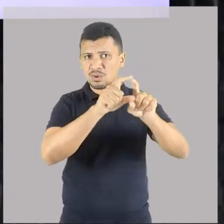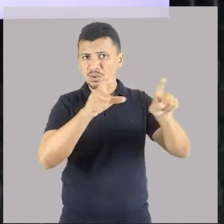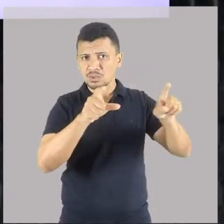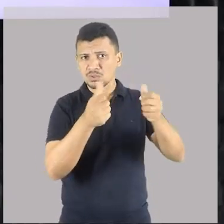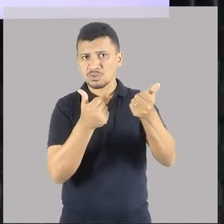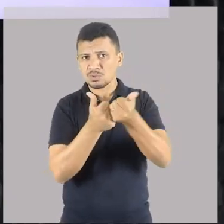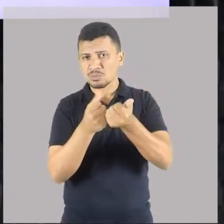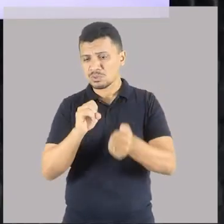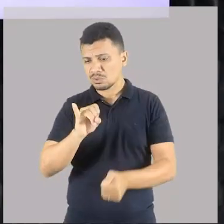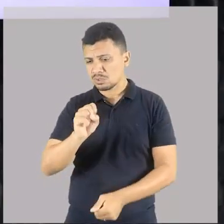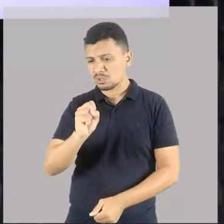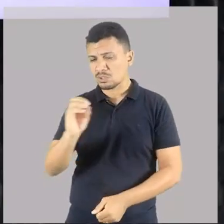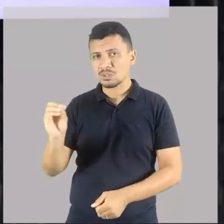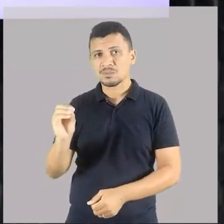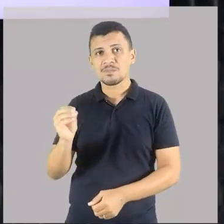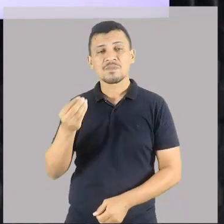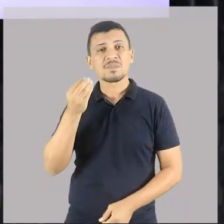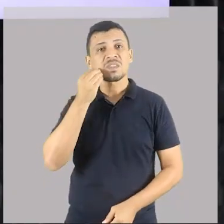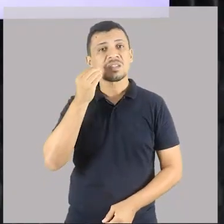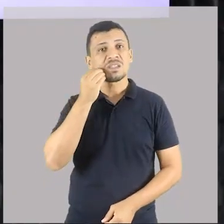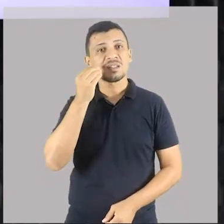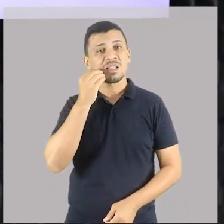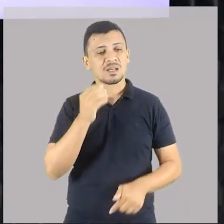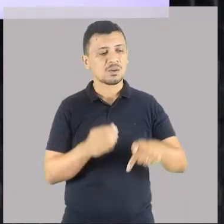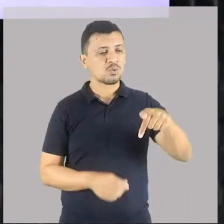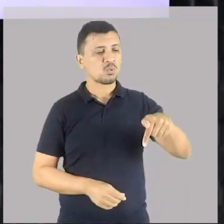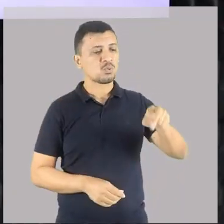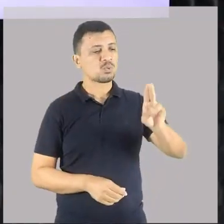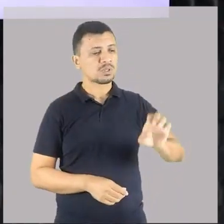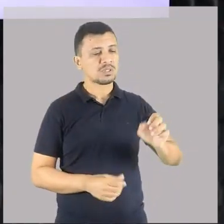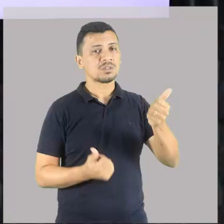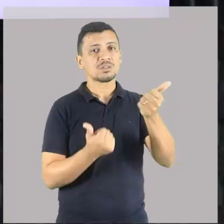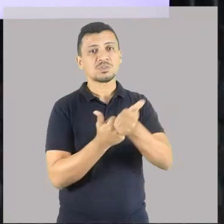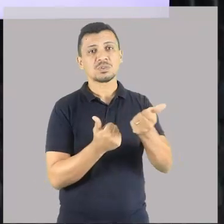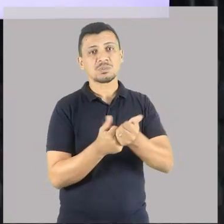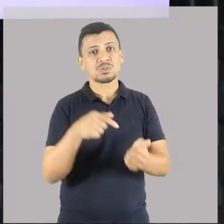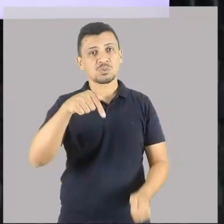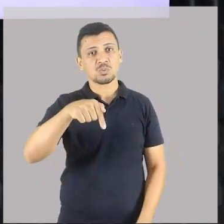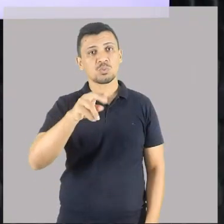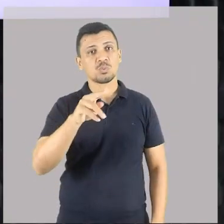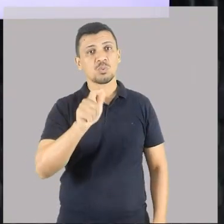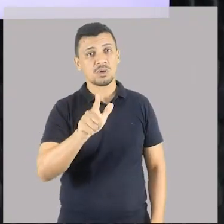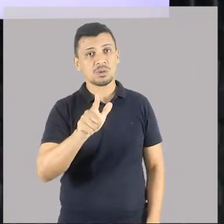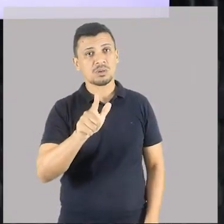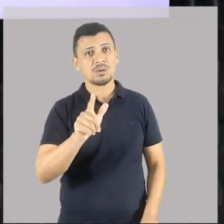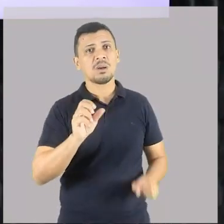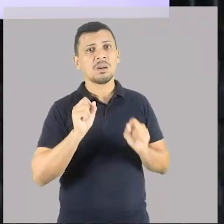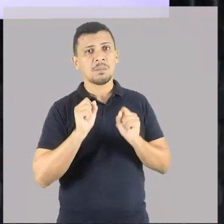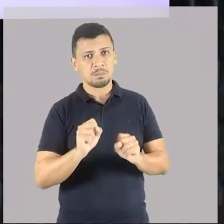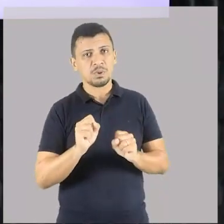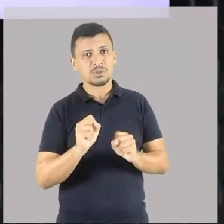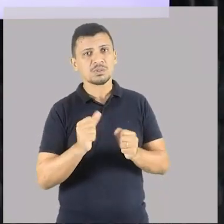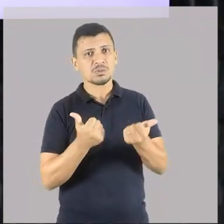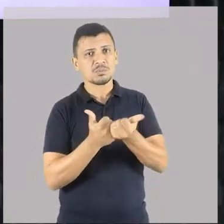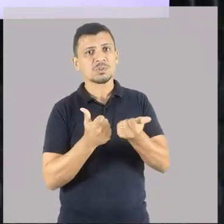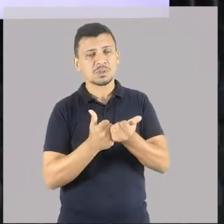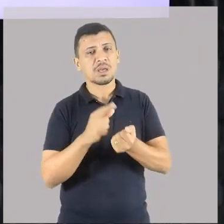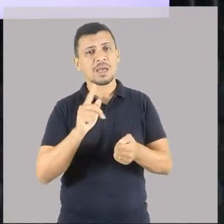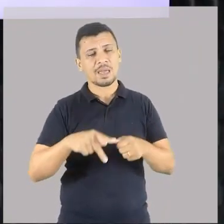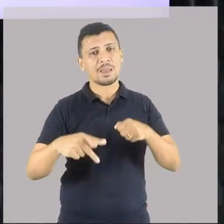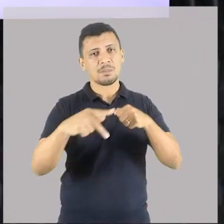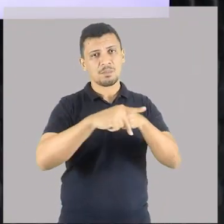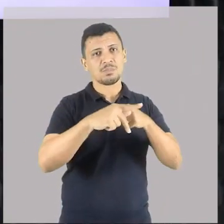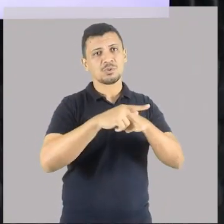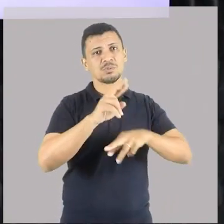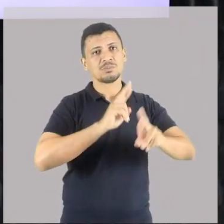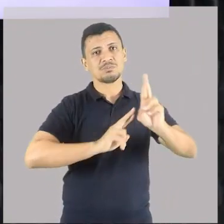isso, é você tentar substituir o que por o qual. Certo? Porque se você puder substituir por o qual, ele é pronome relativo. Se não der